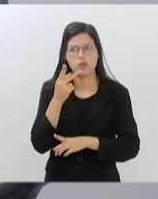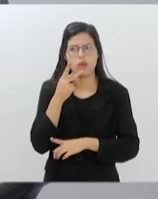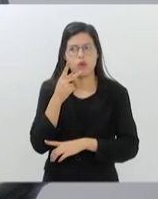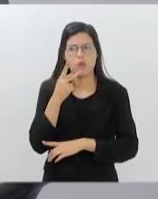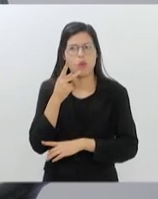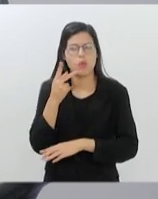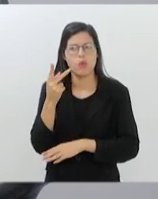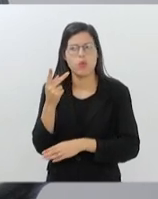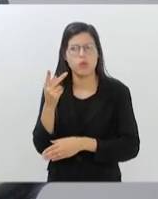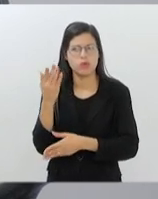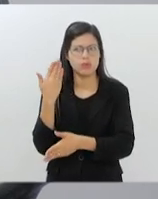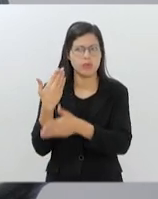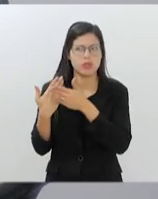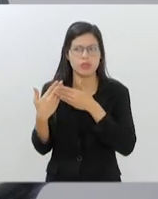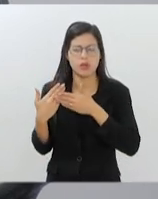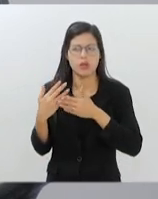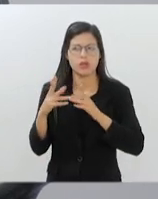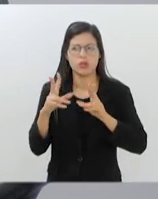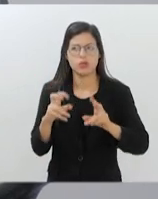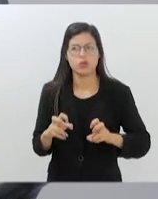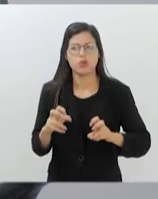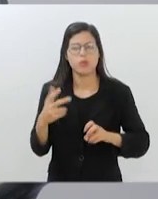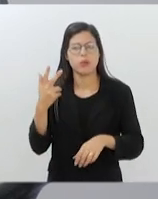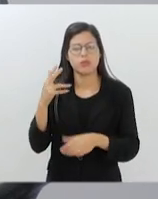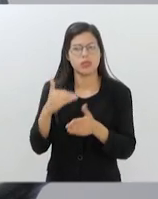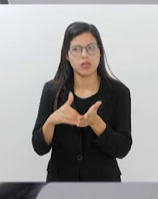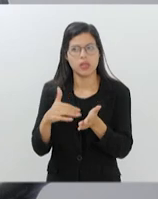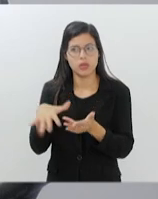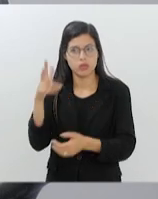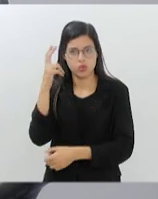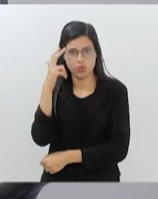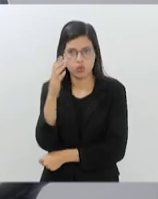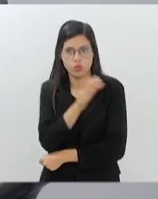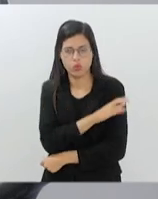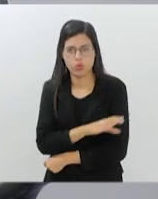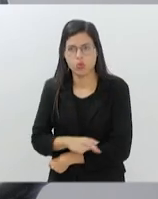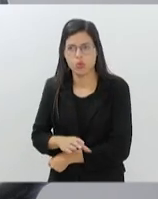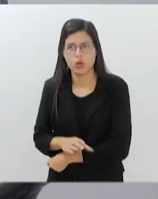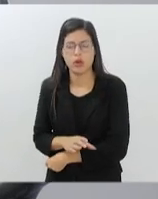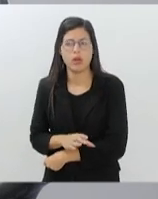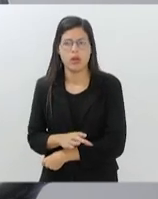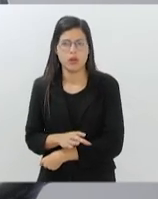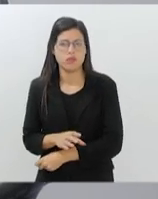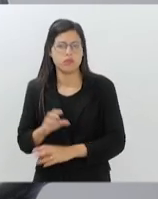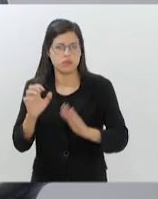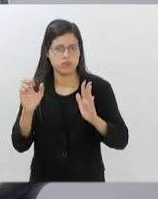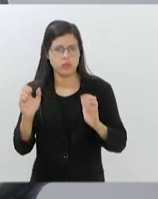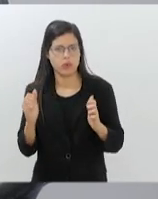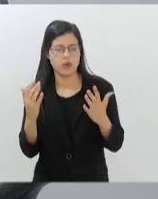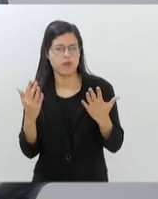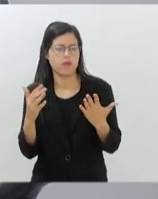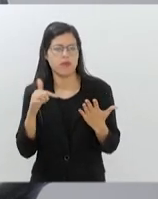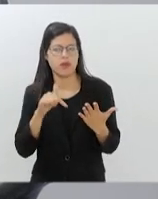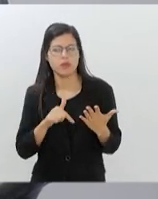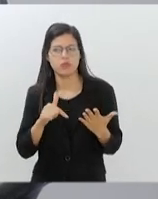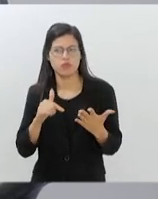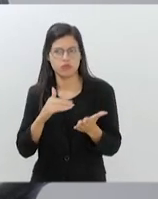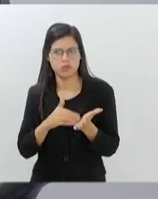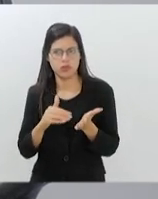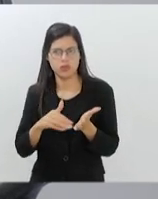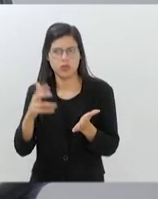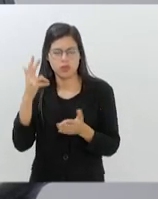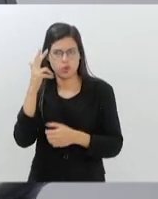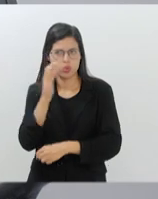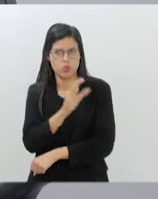um um protocolo da Secretaria de Cultura sobre um evento e da Secretaria de Cultura de promoção de